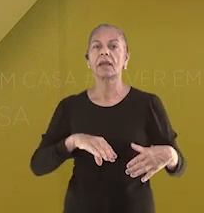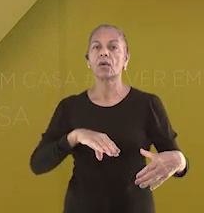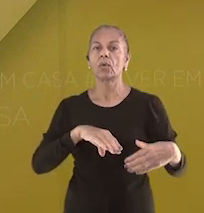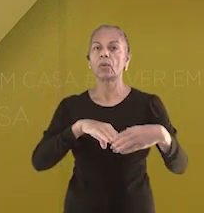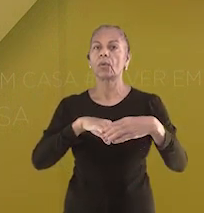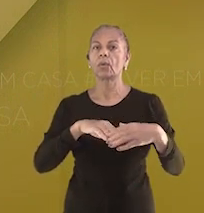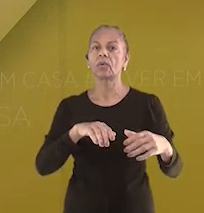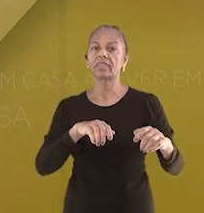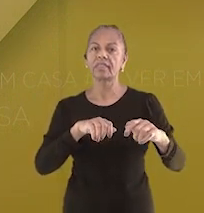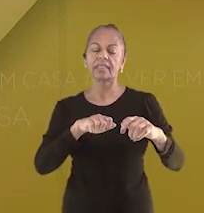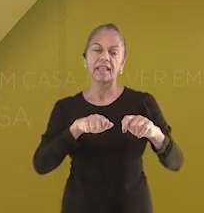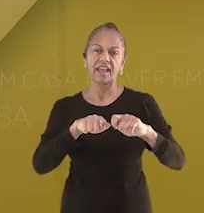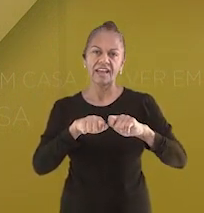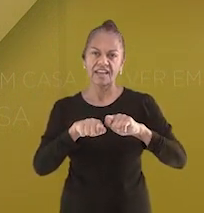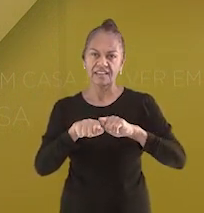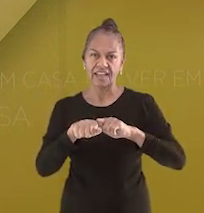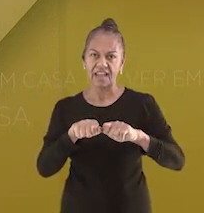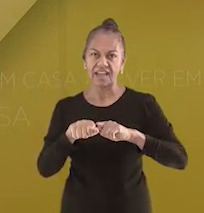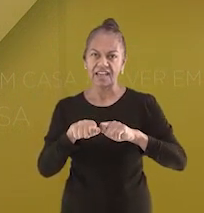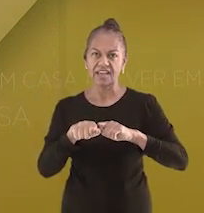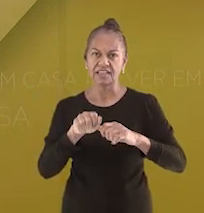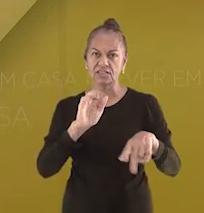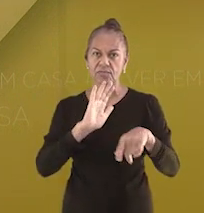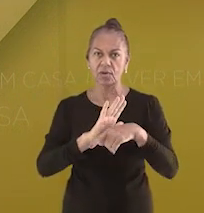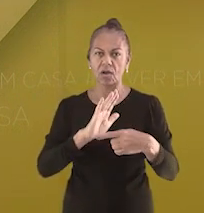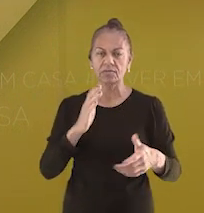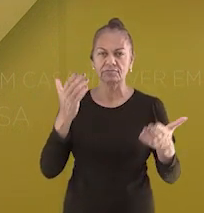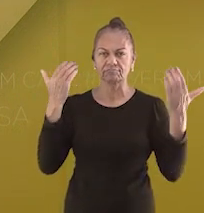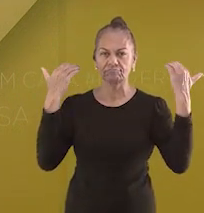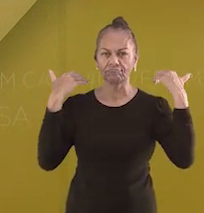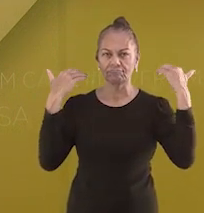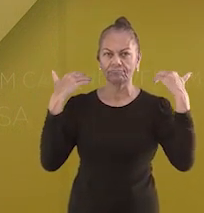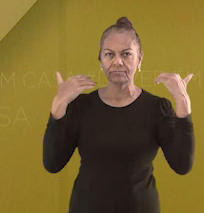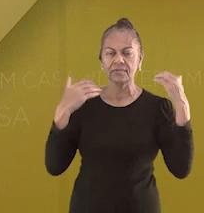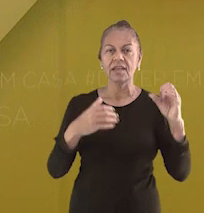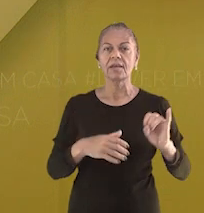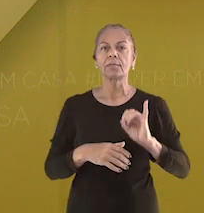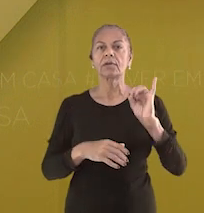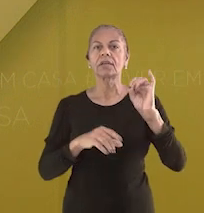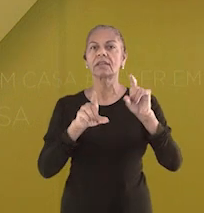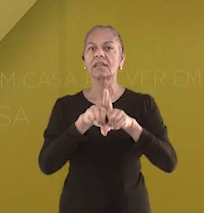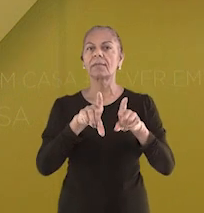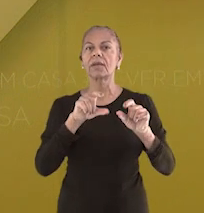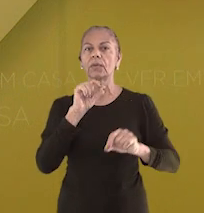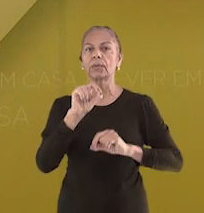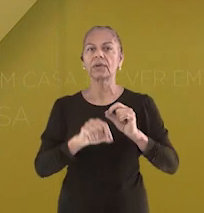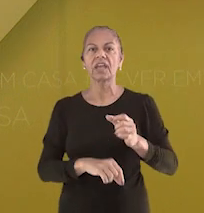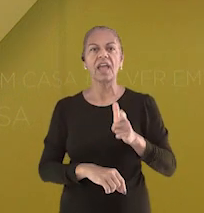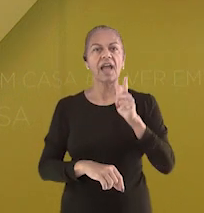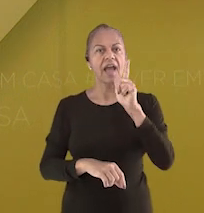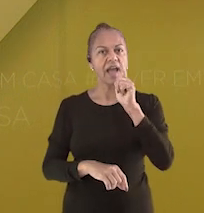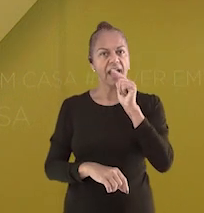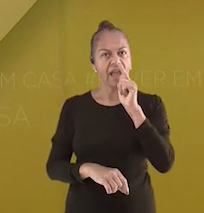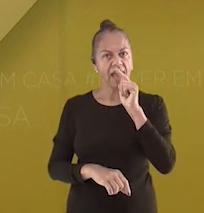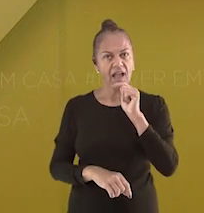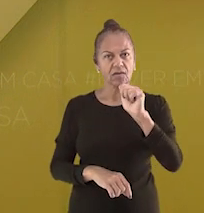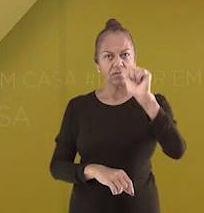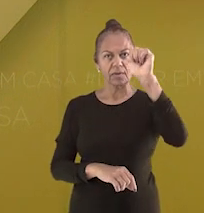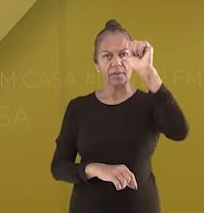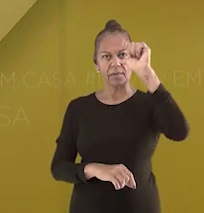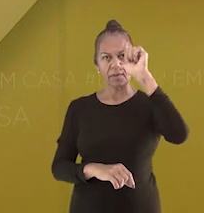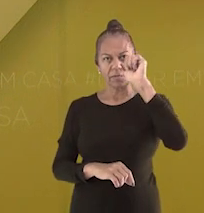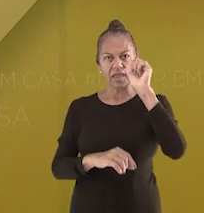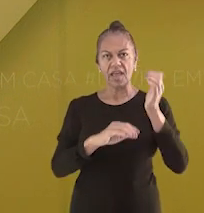importante, hidrate-se. Mantenha sempre uma garrafa de água perto. Nesta aula, teremos 10 exercícios.